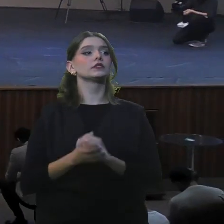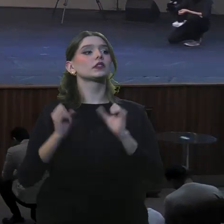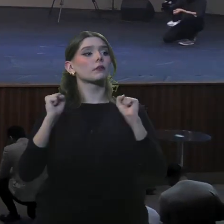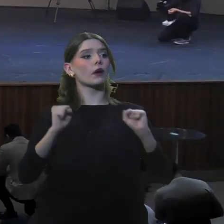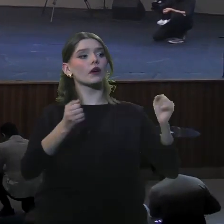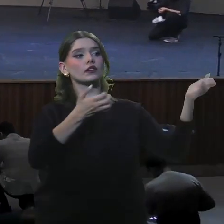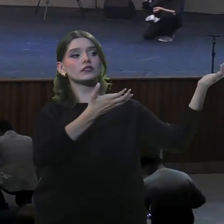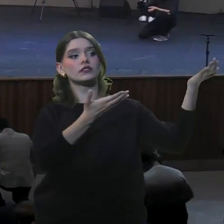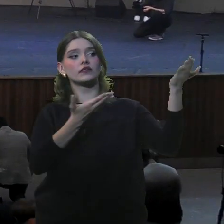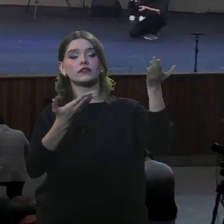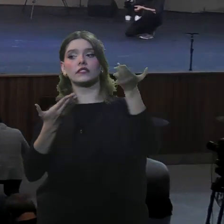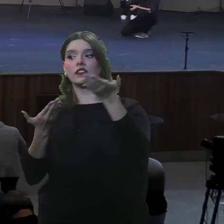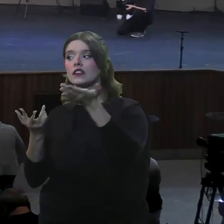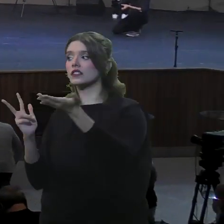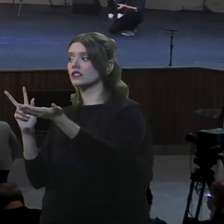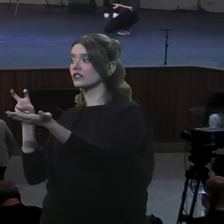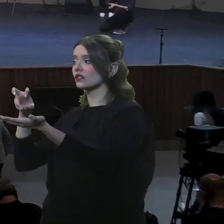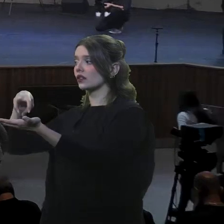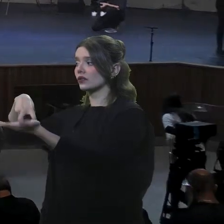Só se Deus falou com você.